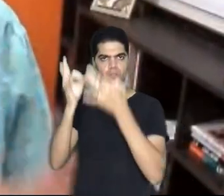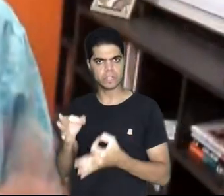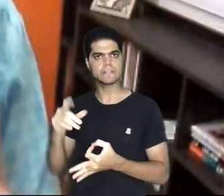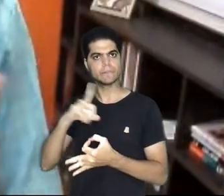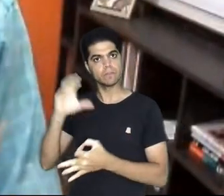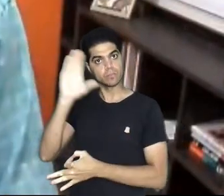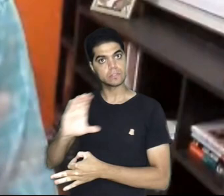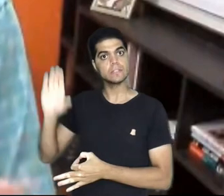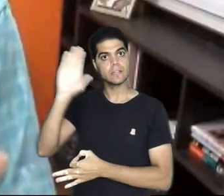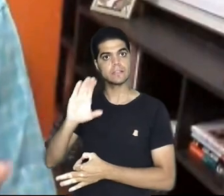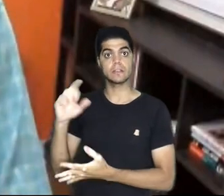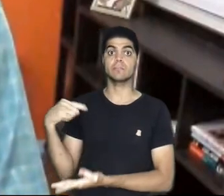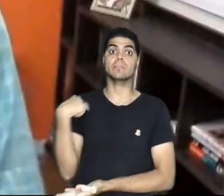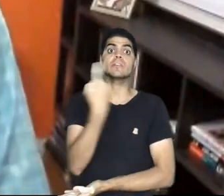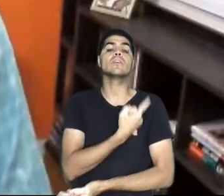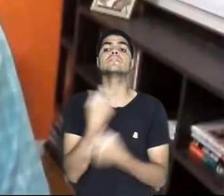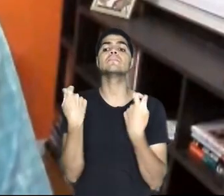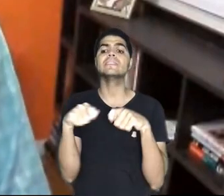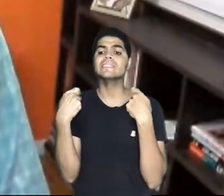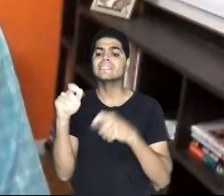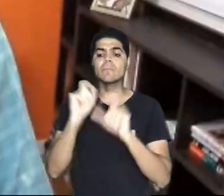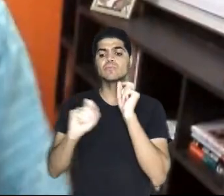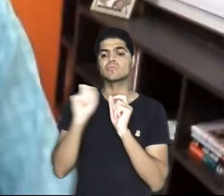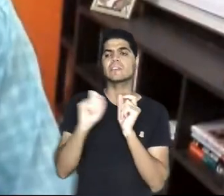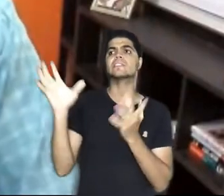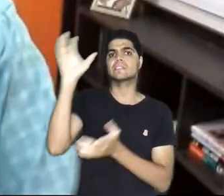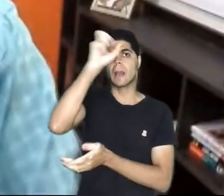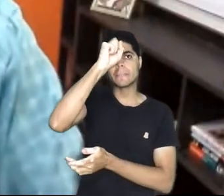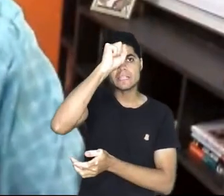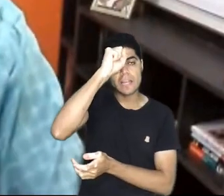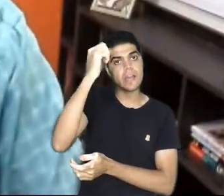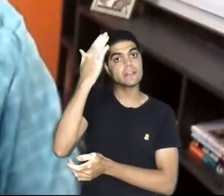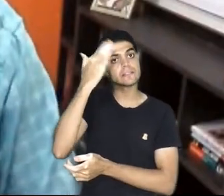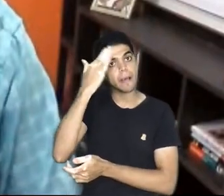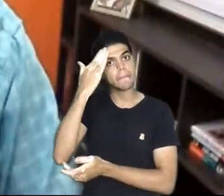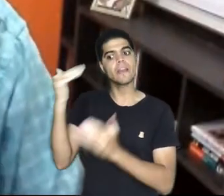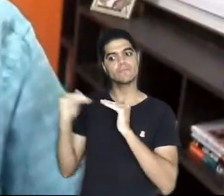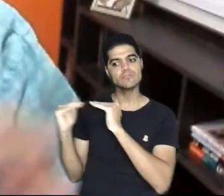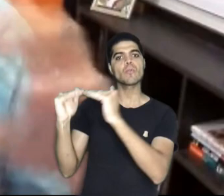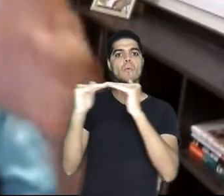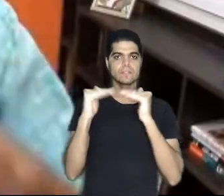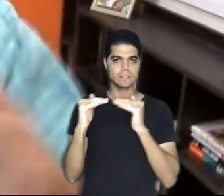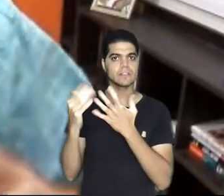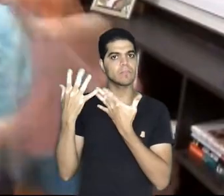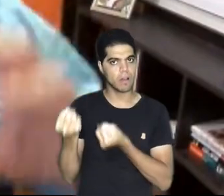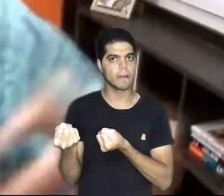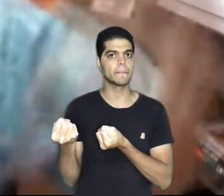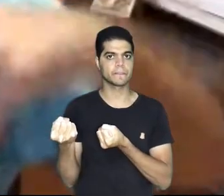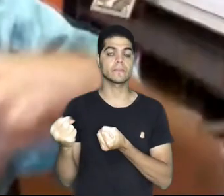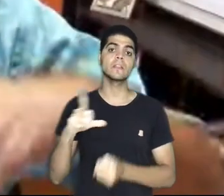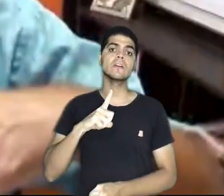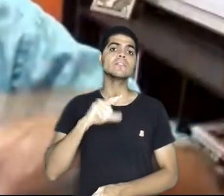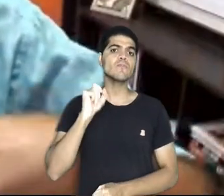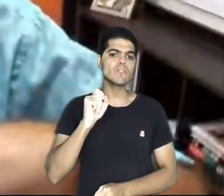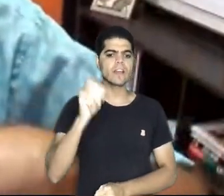efetivamente uma ciência. Então nós precisamos de um certo acúmulo de conhecimento. Nós precisamos de certos consensos. Então as disputas